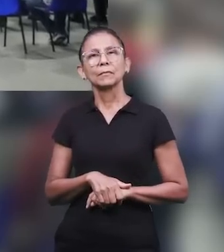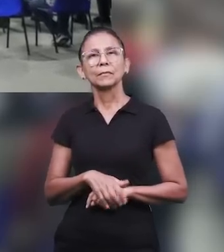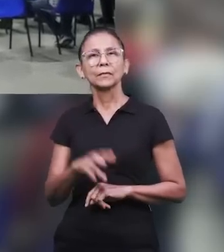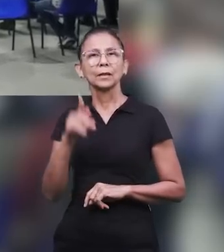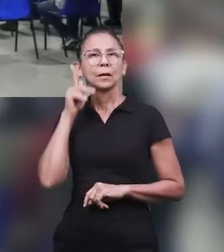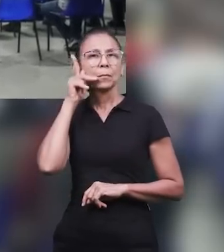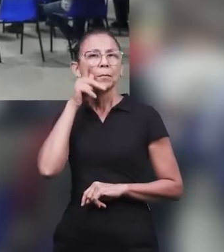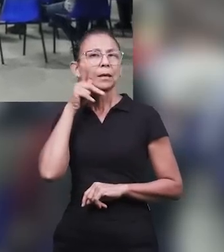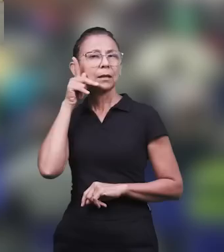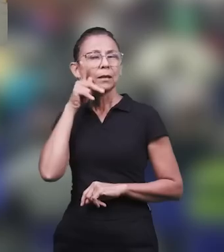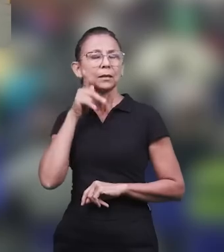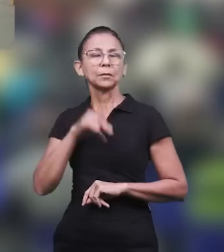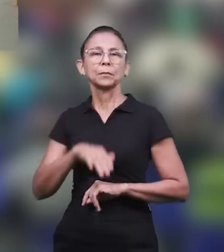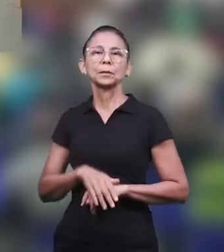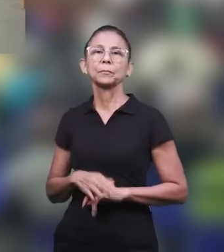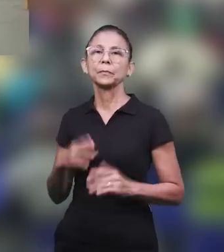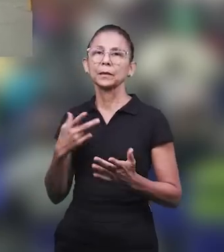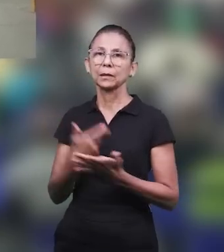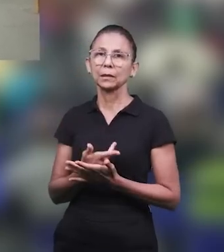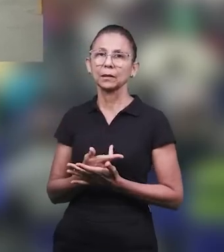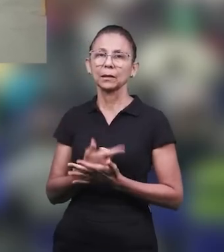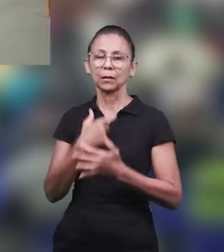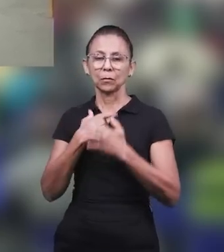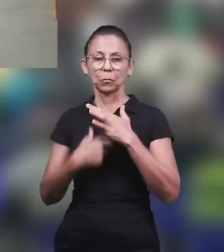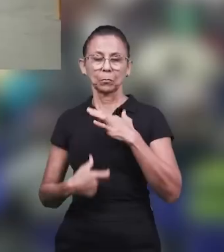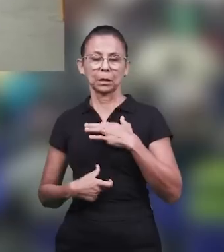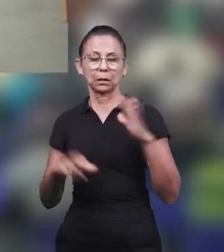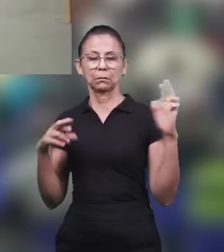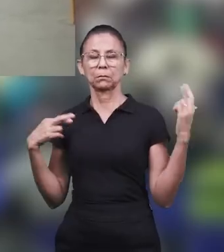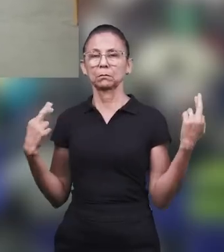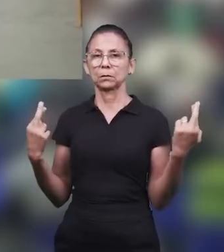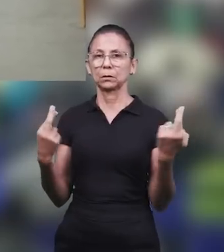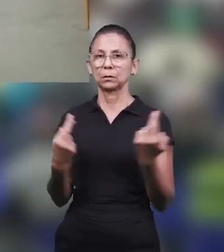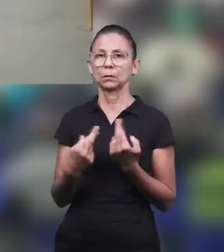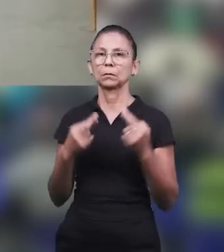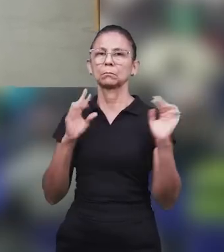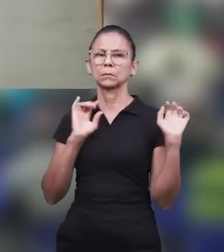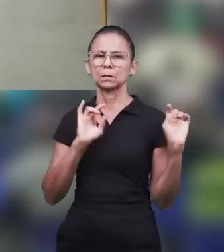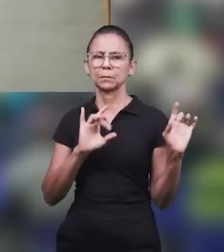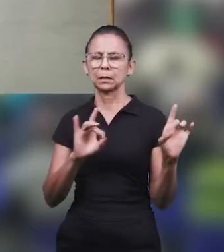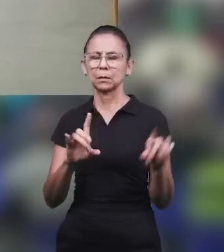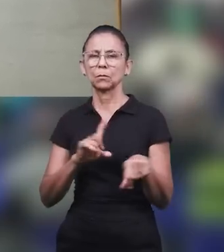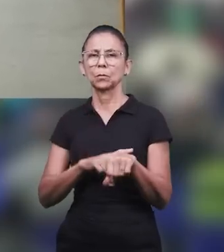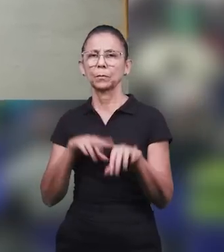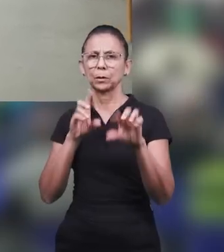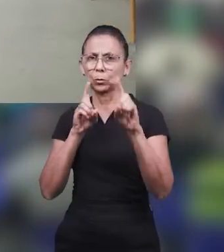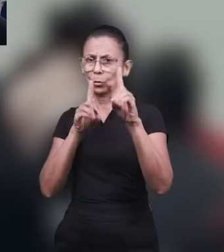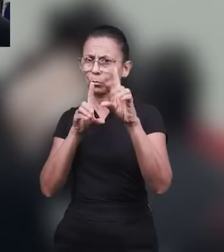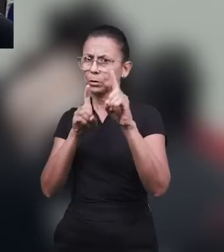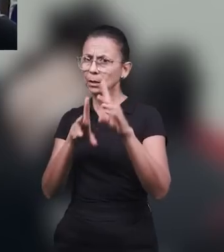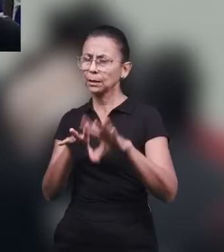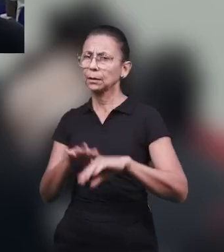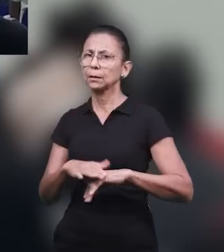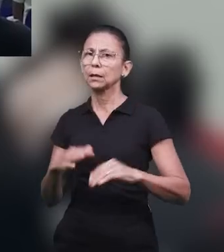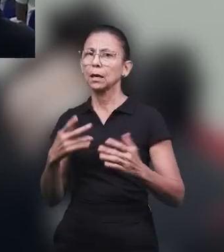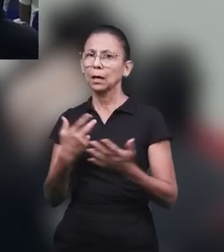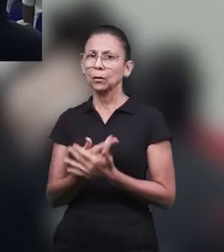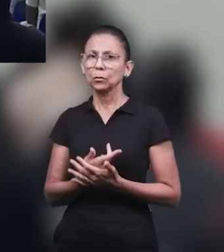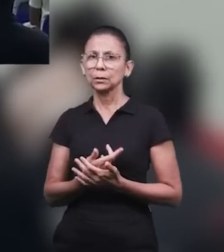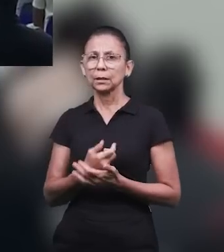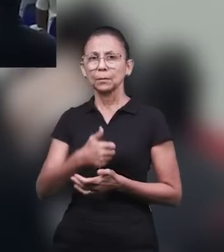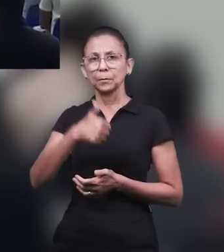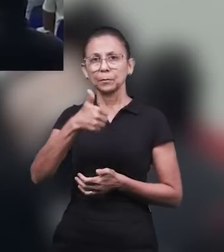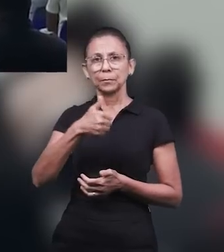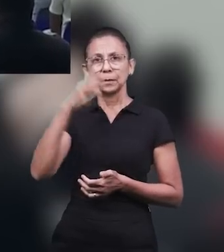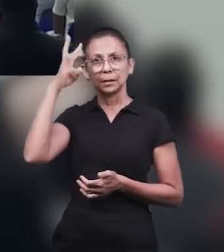do Estado, na cidade de Campina Grande. Esse momento especial de transmissão do ensino doutrinário acontece na primeira terça-feira